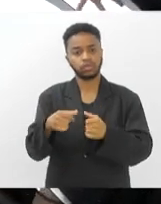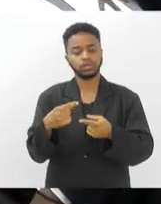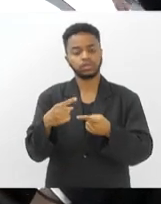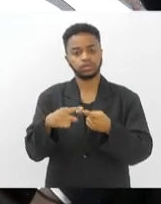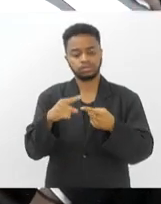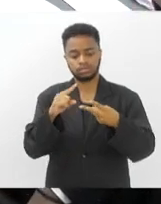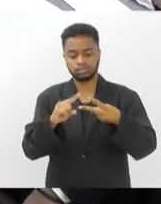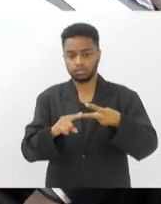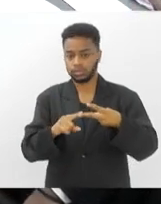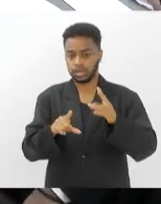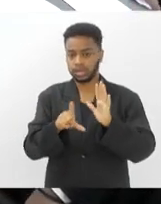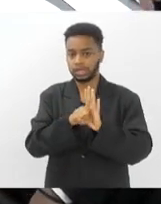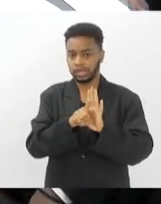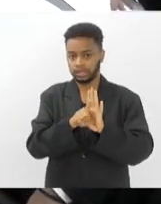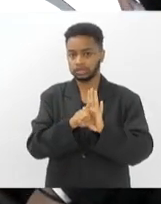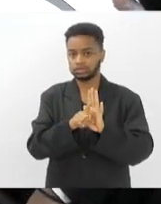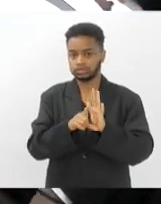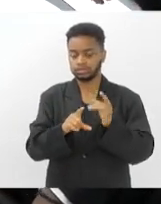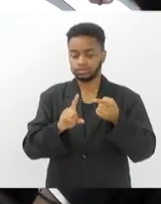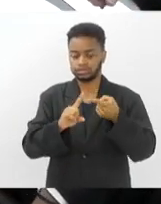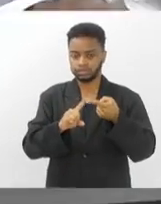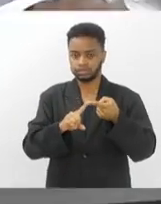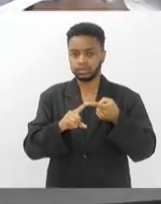duas leis. A lei